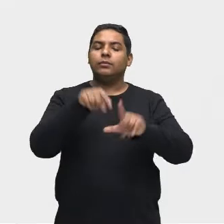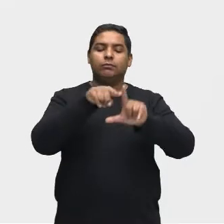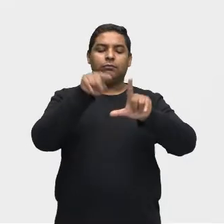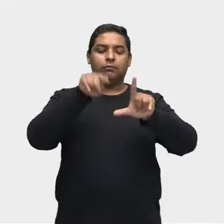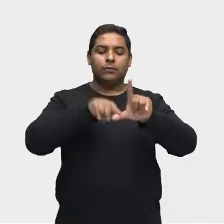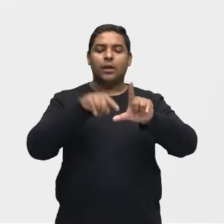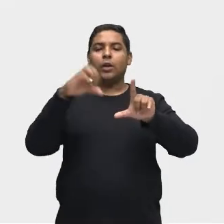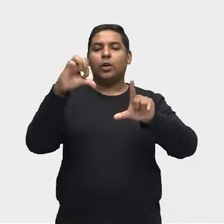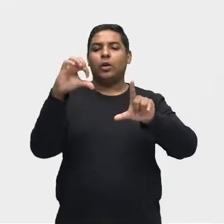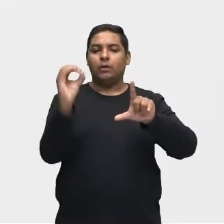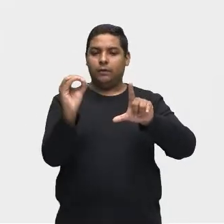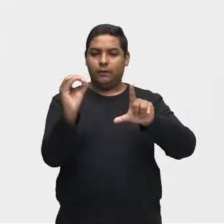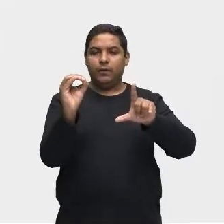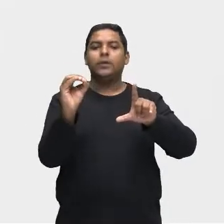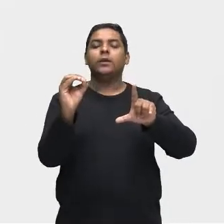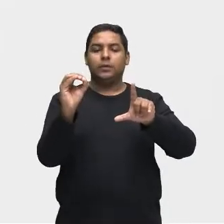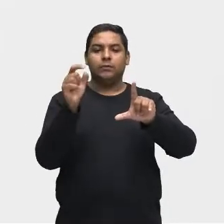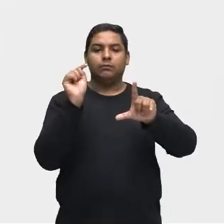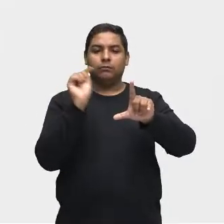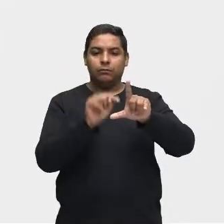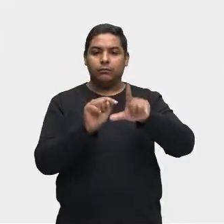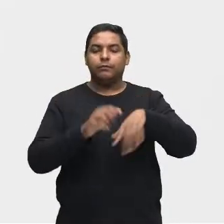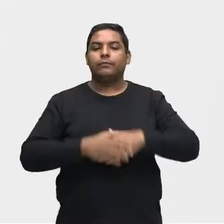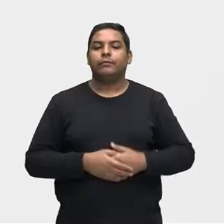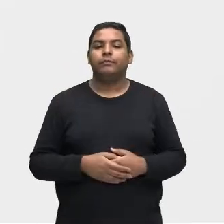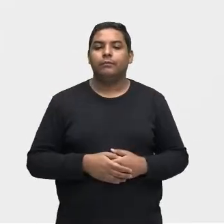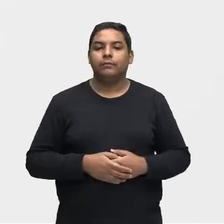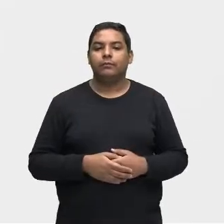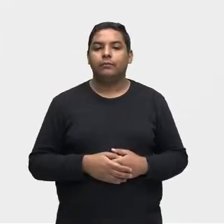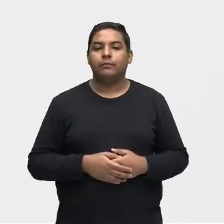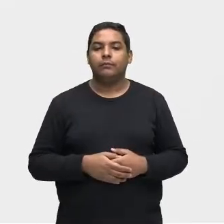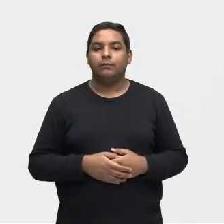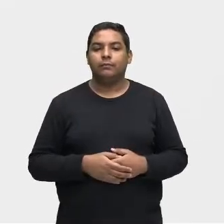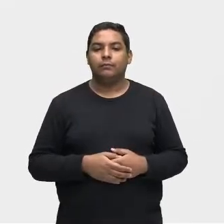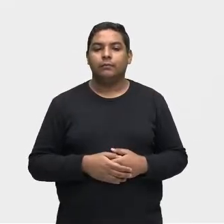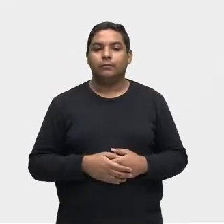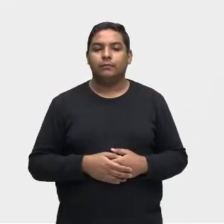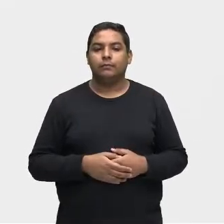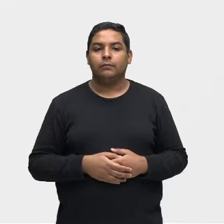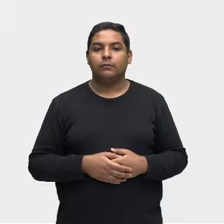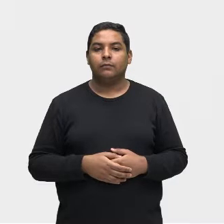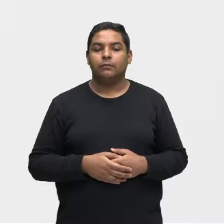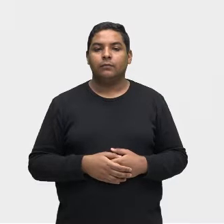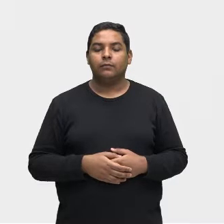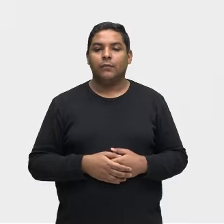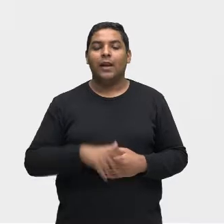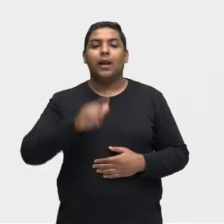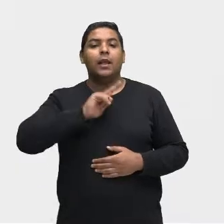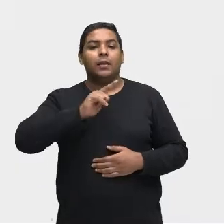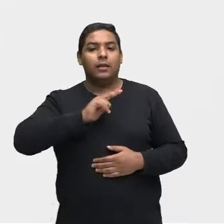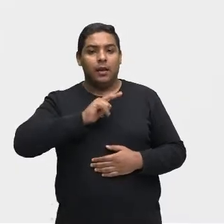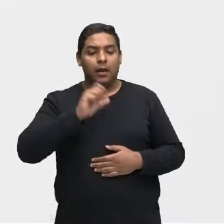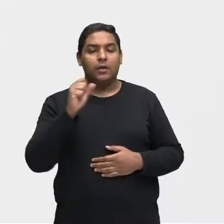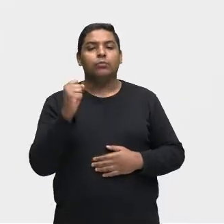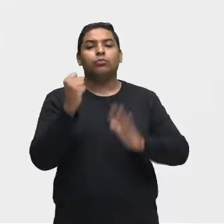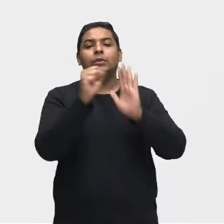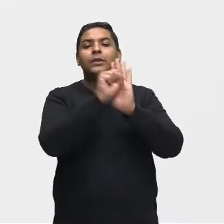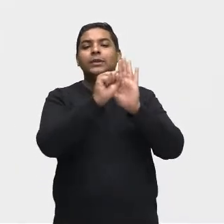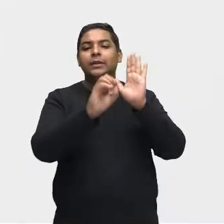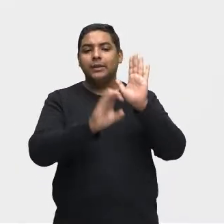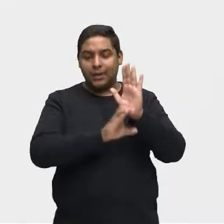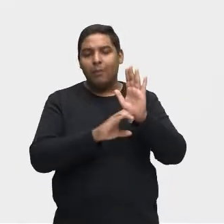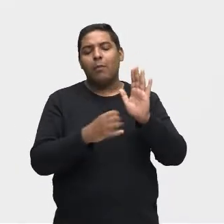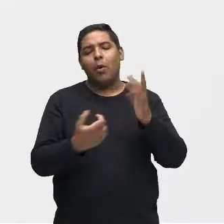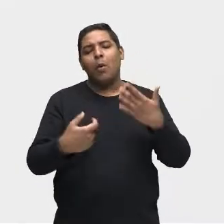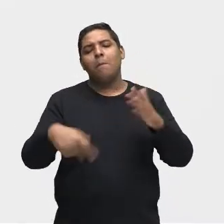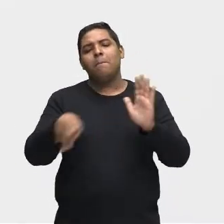graus, que poderá estar lá na figurinha, simbolizando através daquele elemento com um